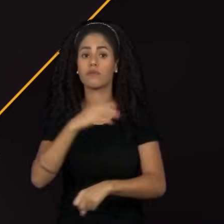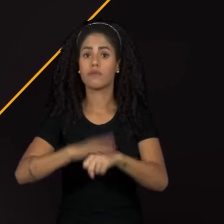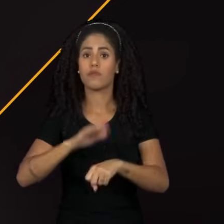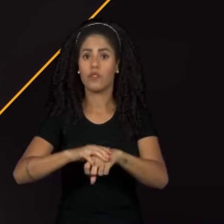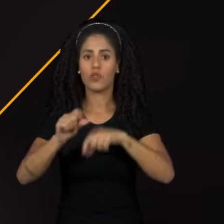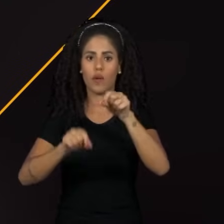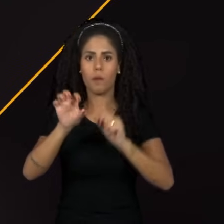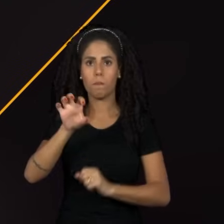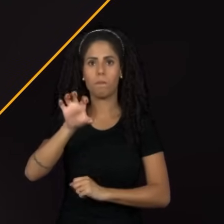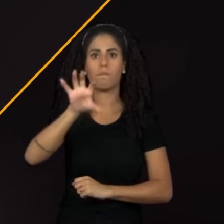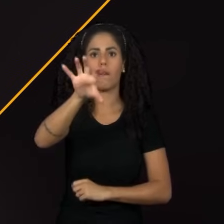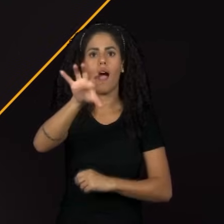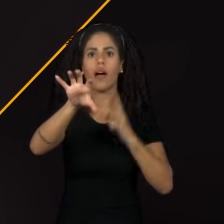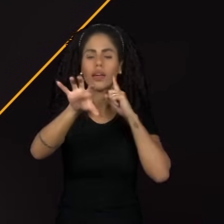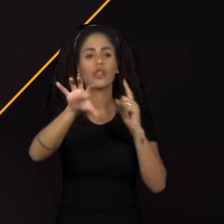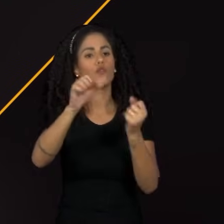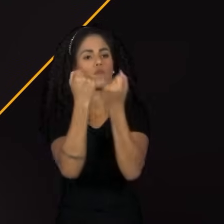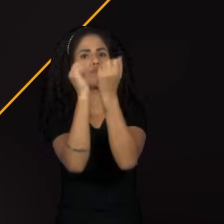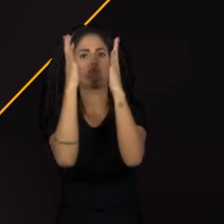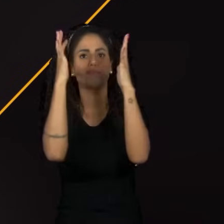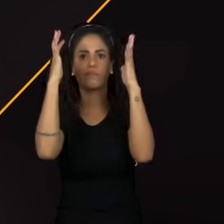cima e